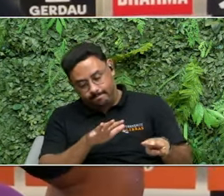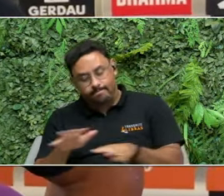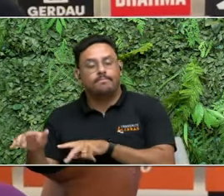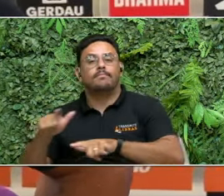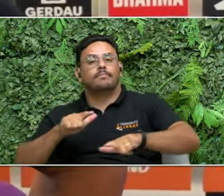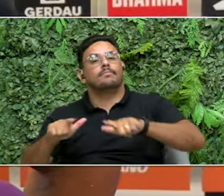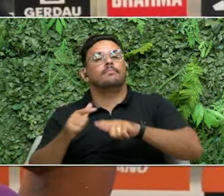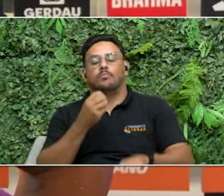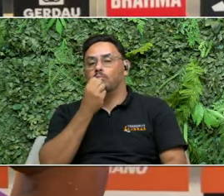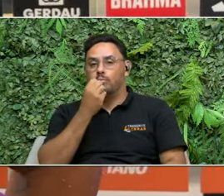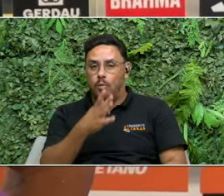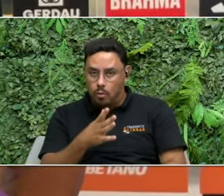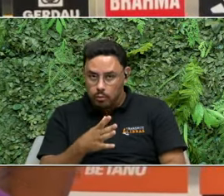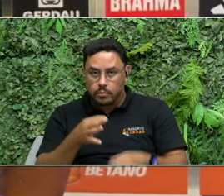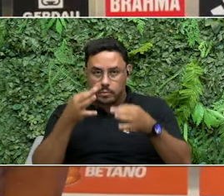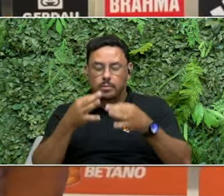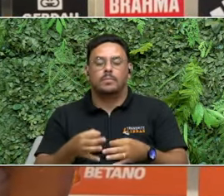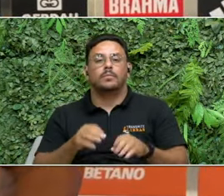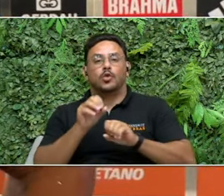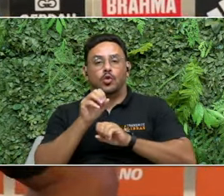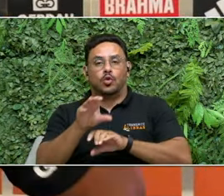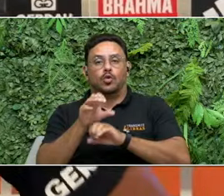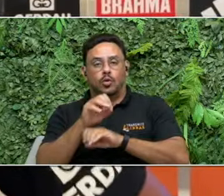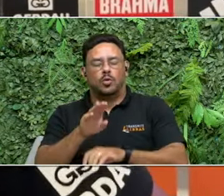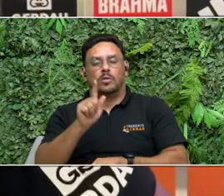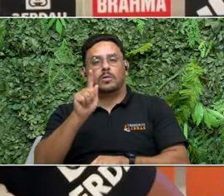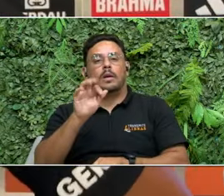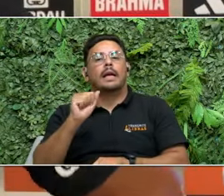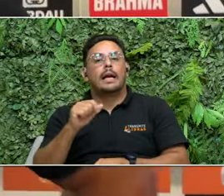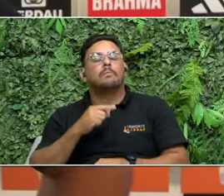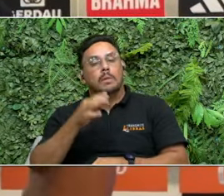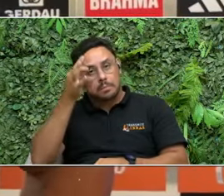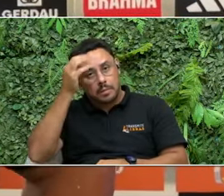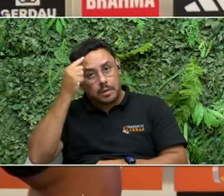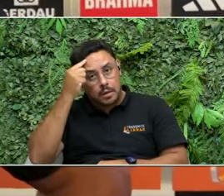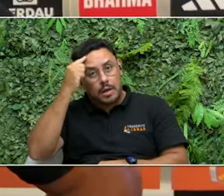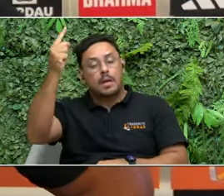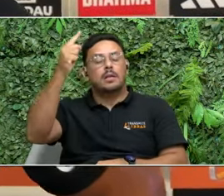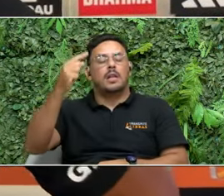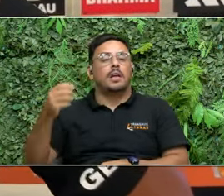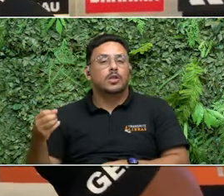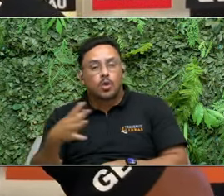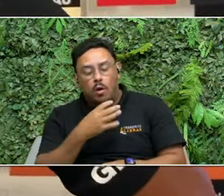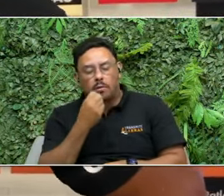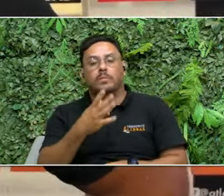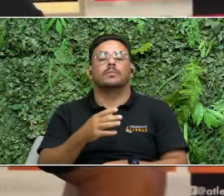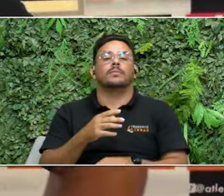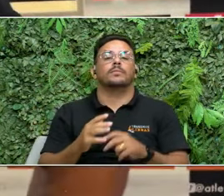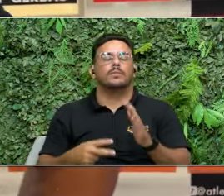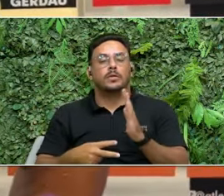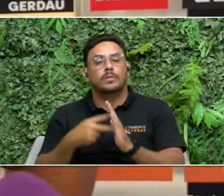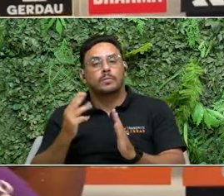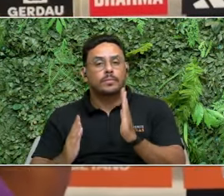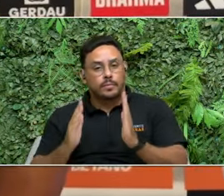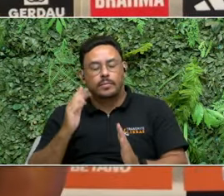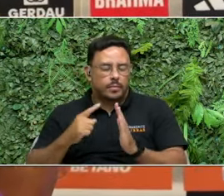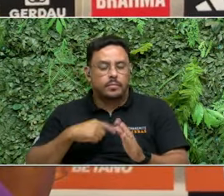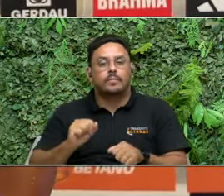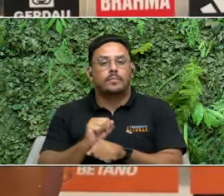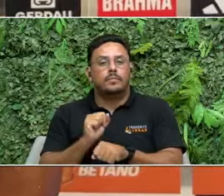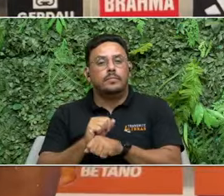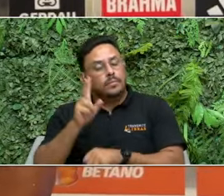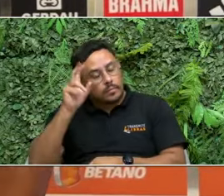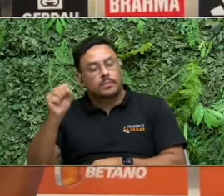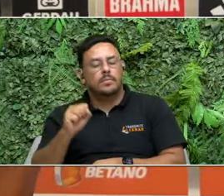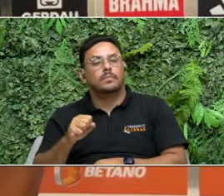trabalho muito bem feita o Gabi tem muitas ideias boas a gente mostrou hoje no primeiro tempo segundo tempo deixamos abdicamos um pouco de jogar que é o nosso mais forte